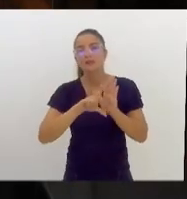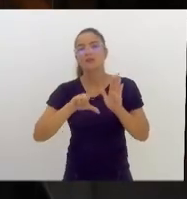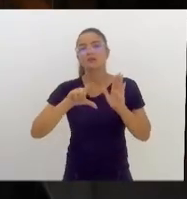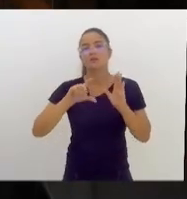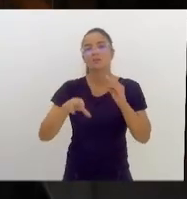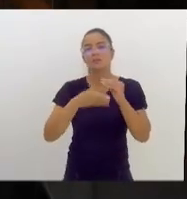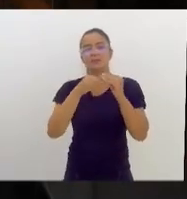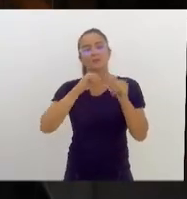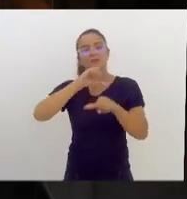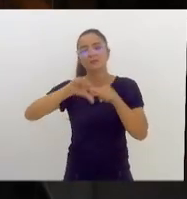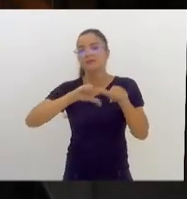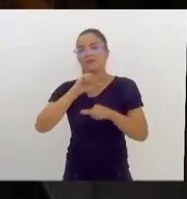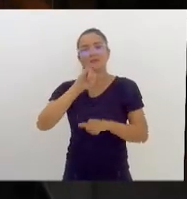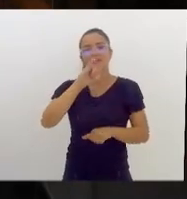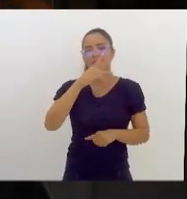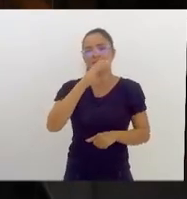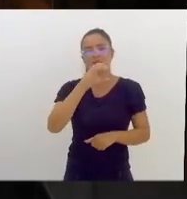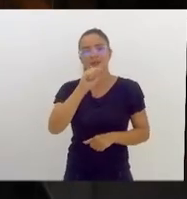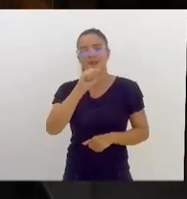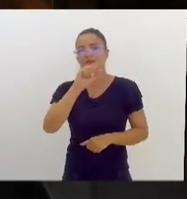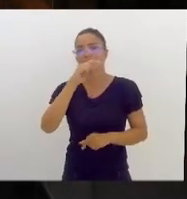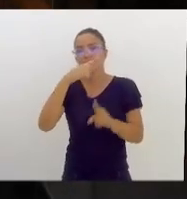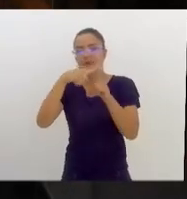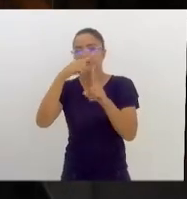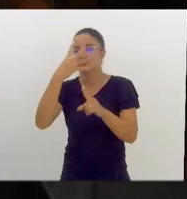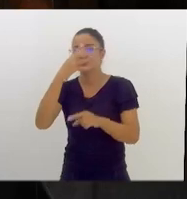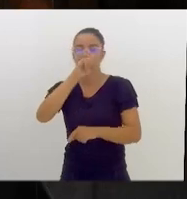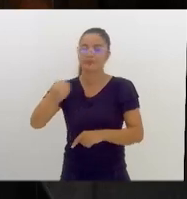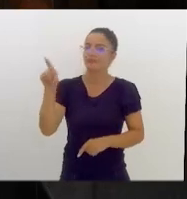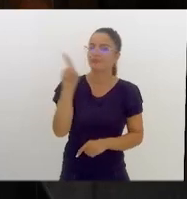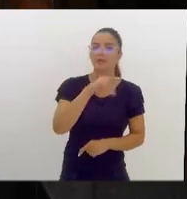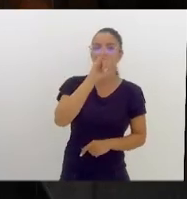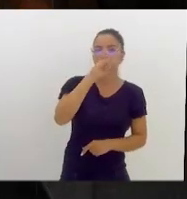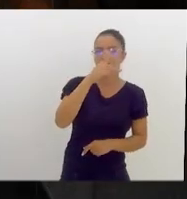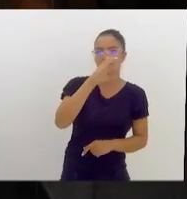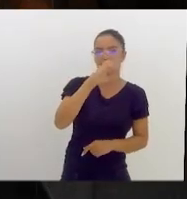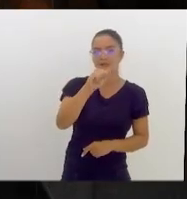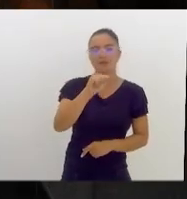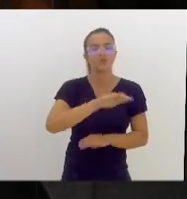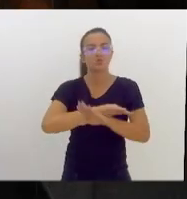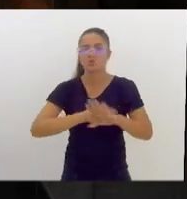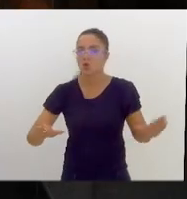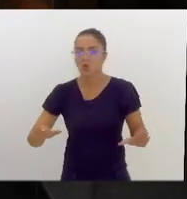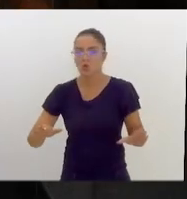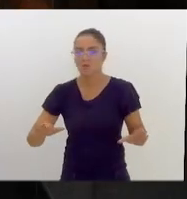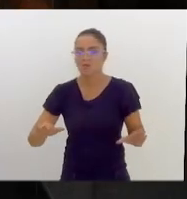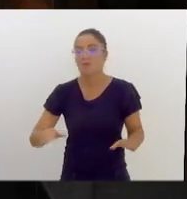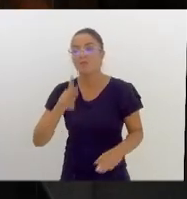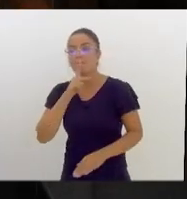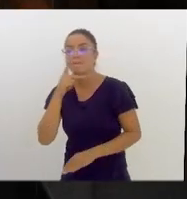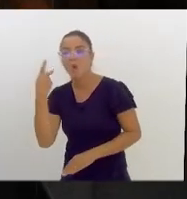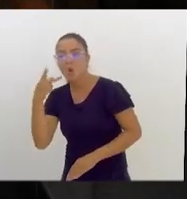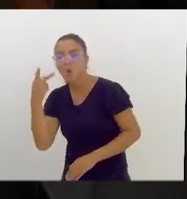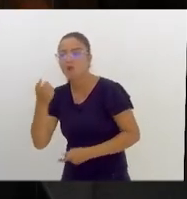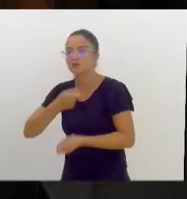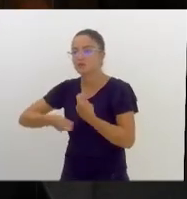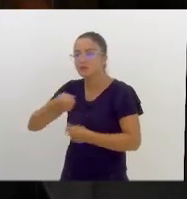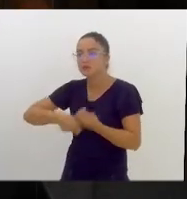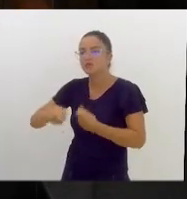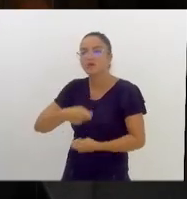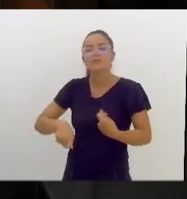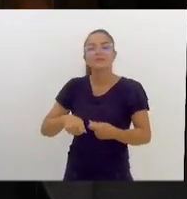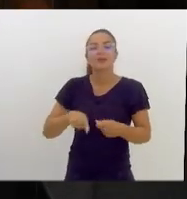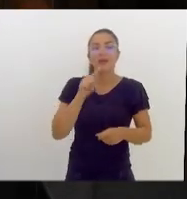Tem que ser IPCA puro. Isso na área da negociação política. Na área